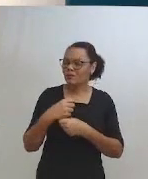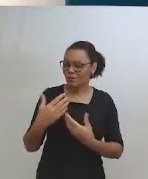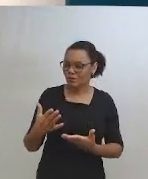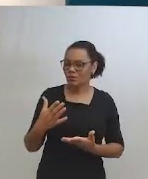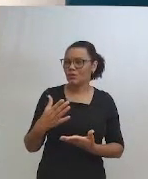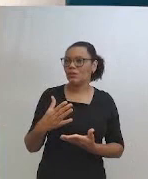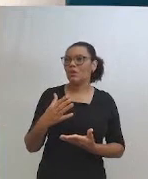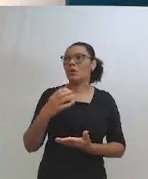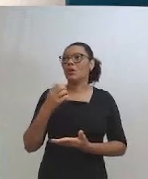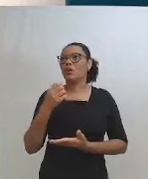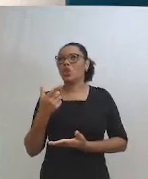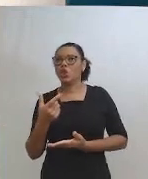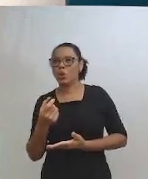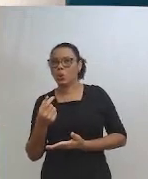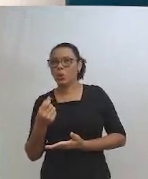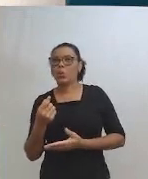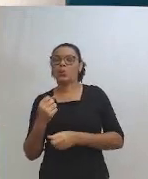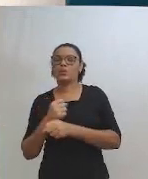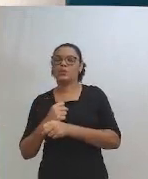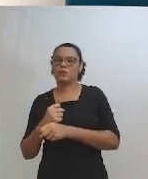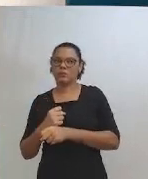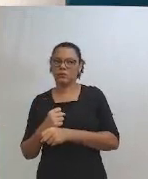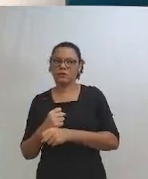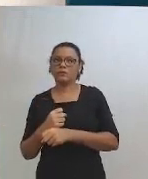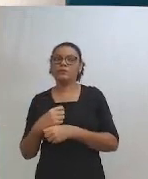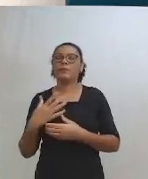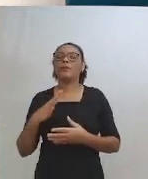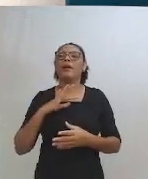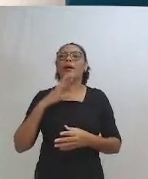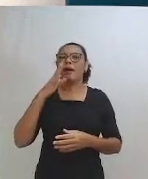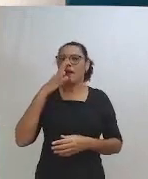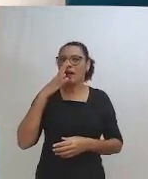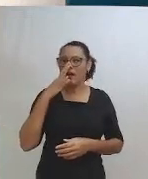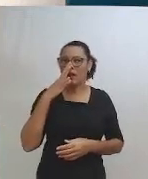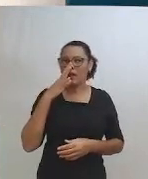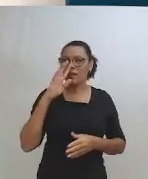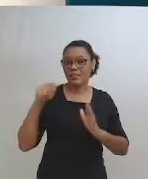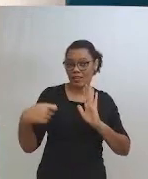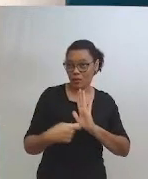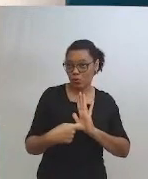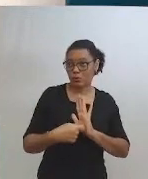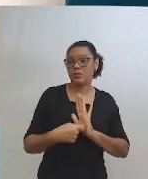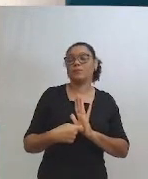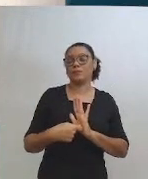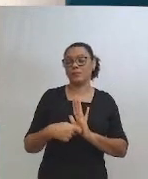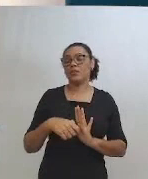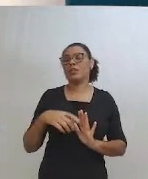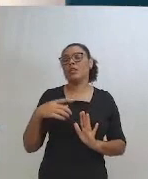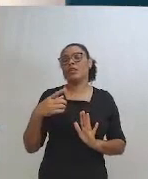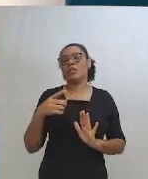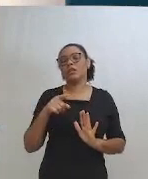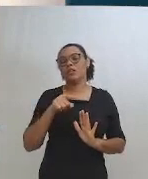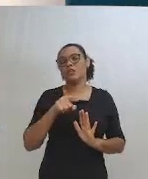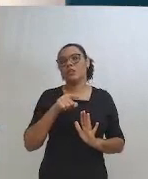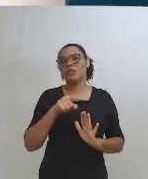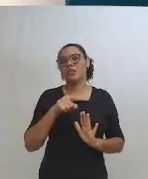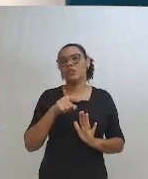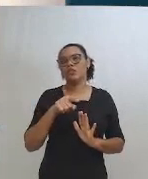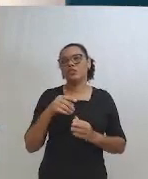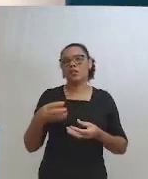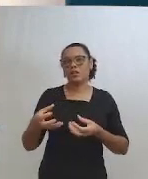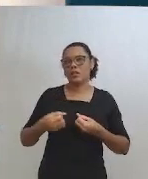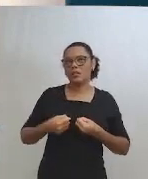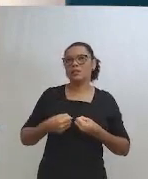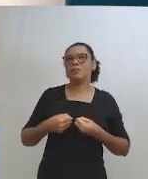12 anos. A denúncia foi oferecida em julho de 92, sendo recebida em 1º de setembro de 92, a sentença de pronúncia foi